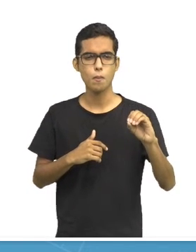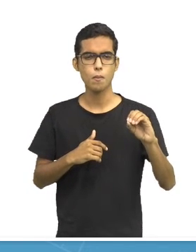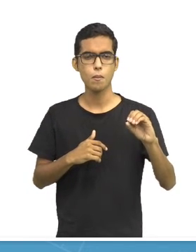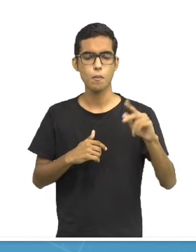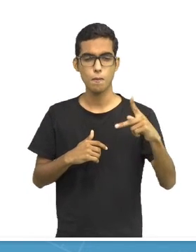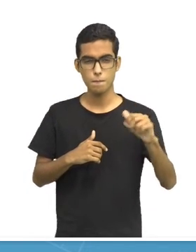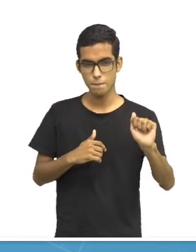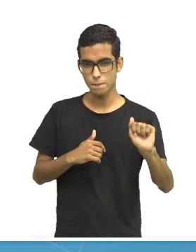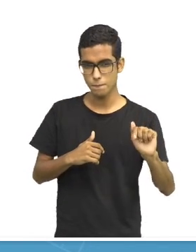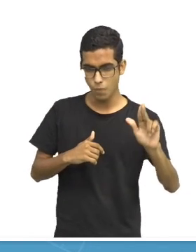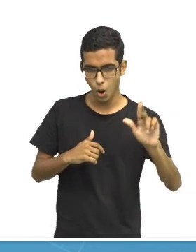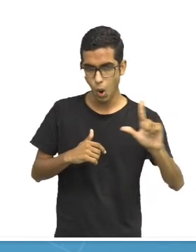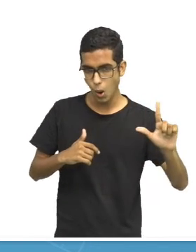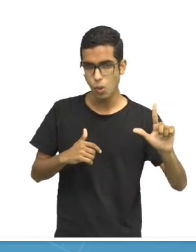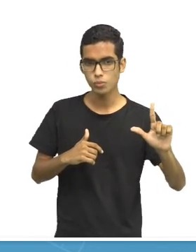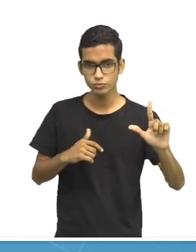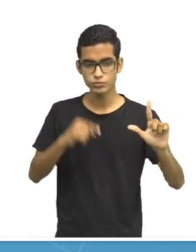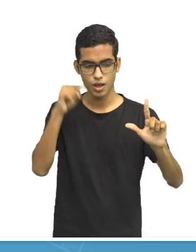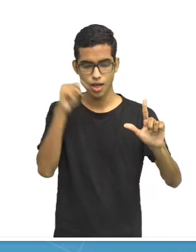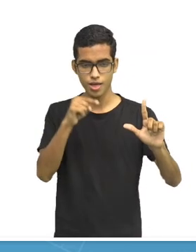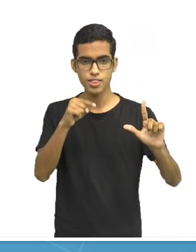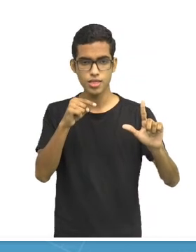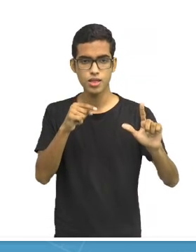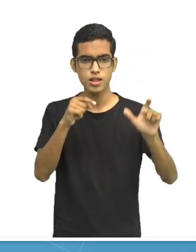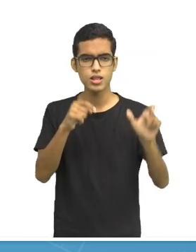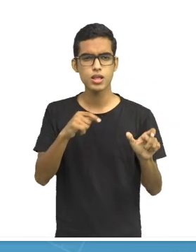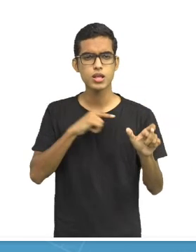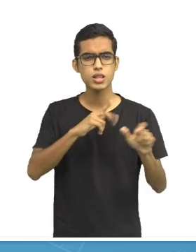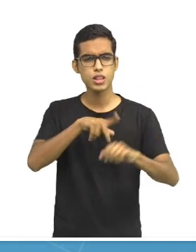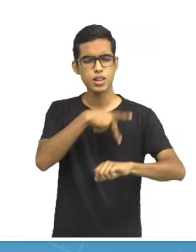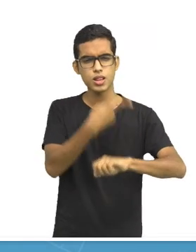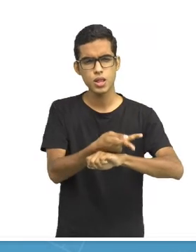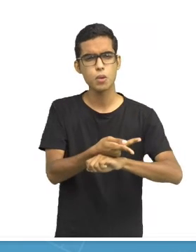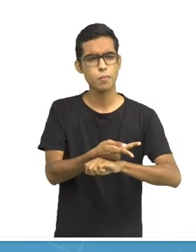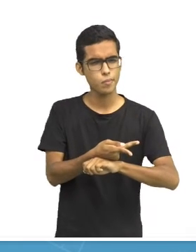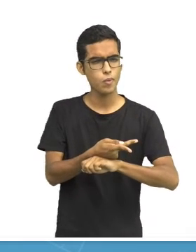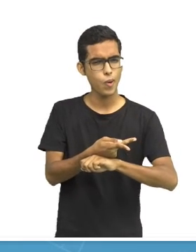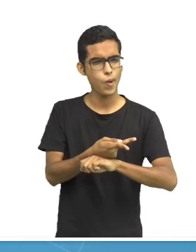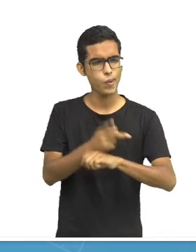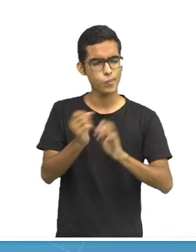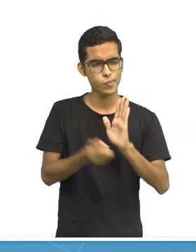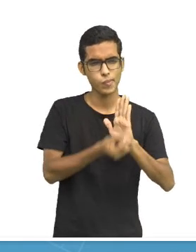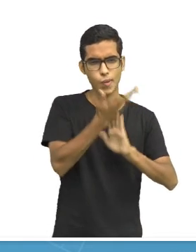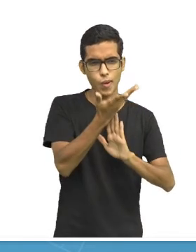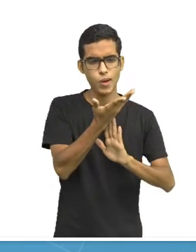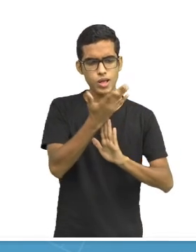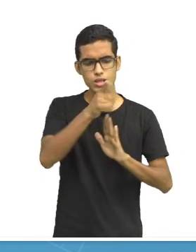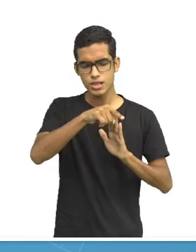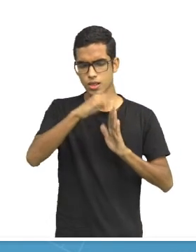ele como um artista pós-impressionista. Então, ele desenhava as formas em